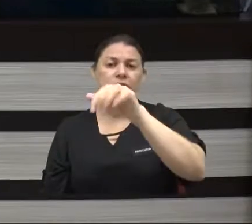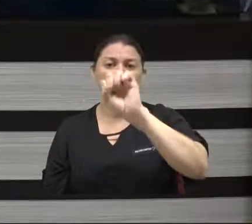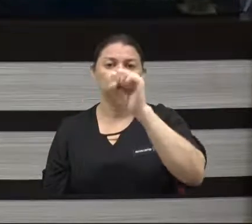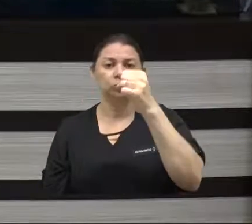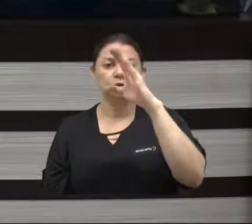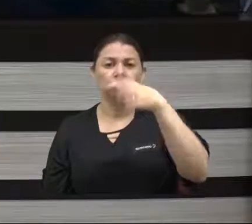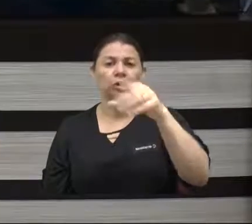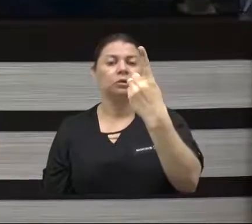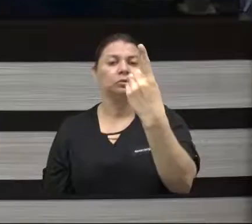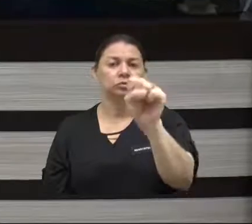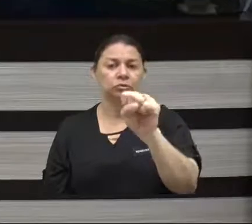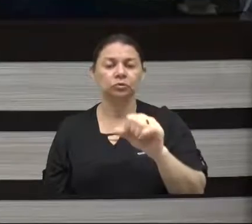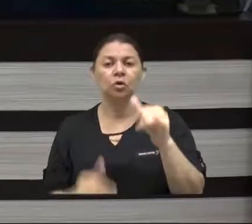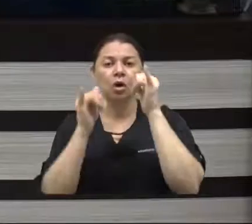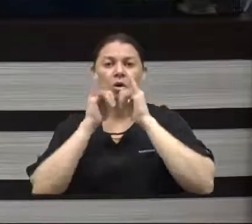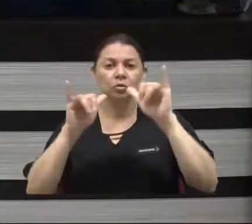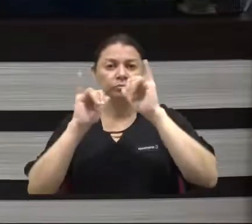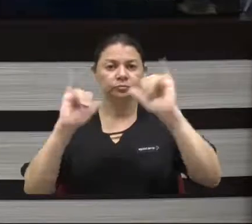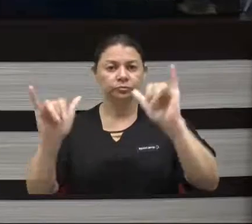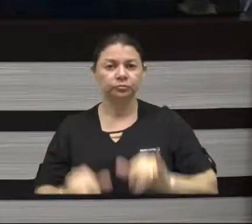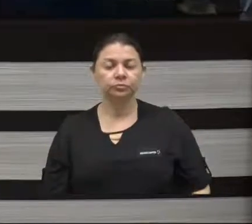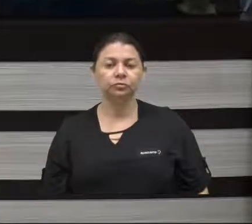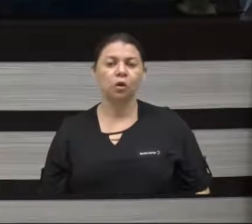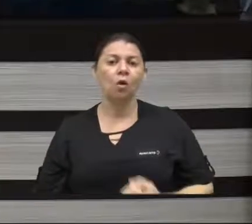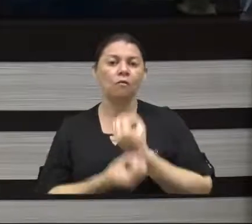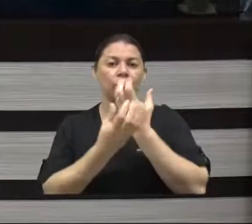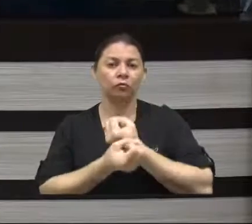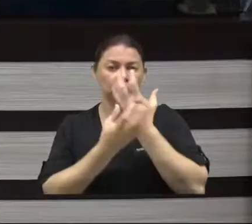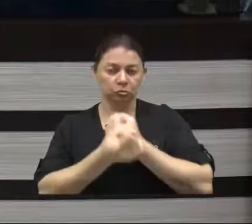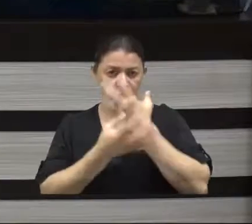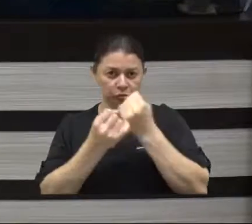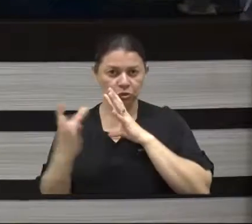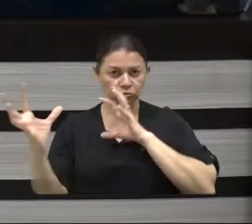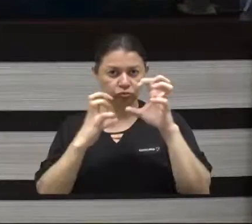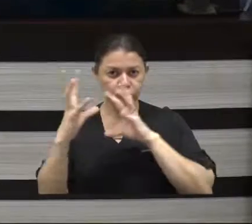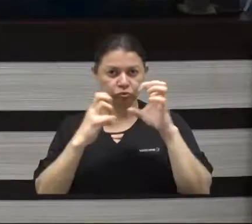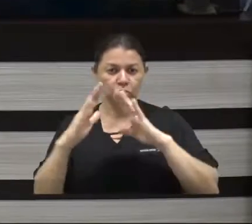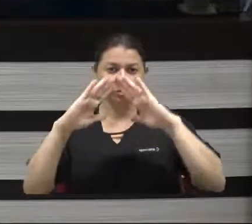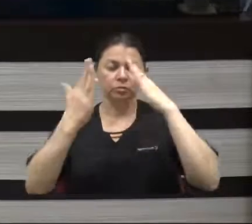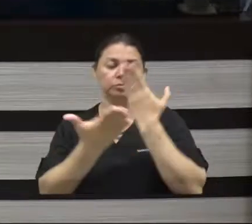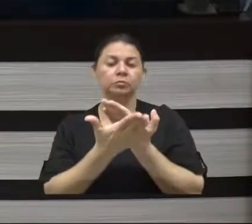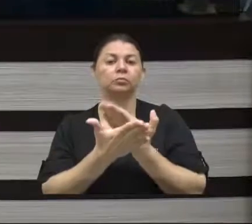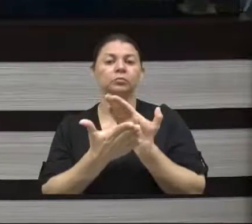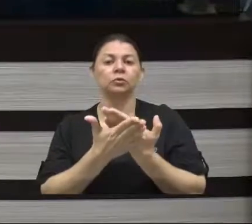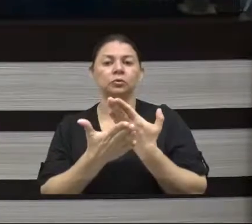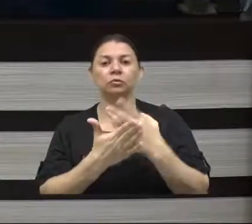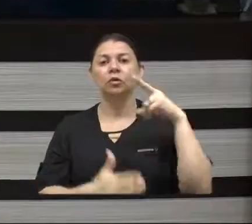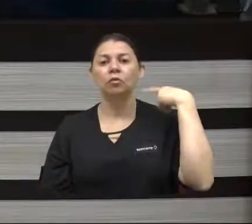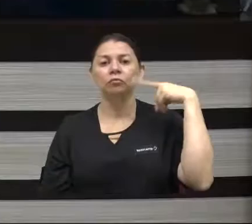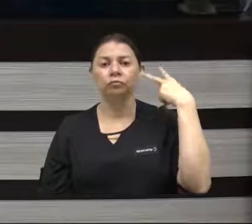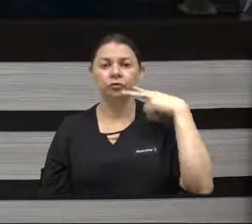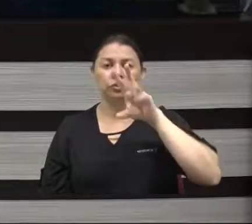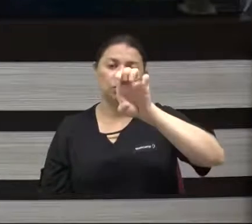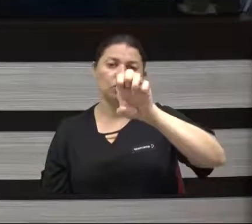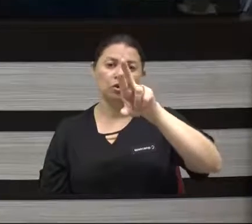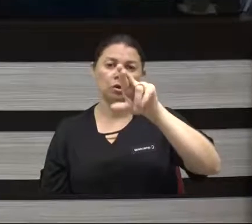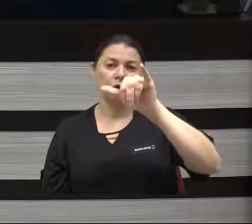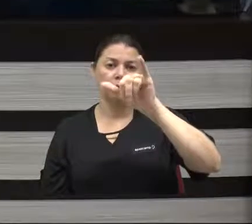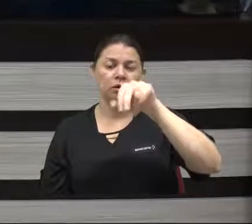788/2018, que requer informações sobre medição de conflitos nas escolas. Vereadora Érica Cristina Tanque Moia. Em